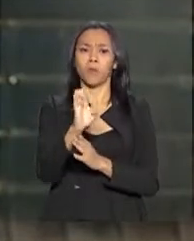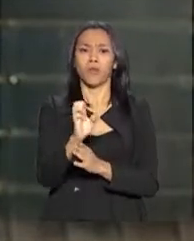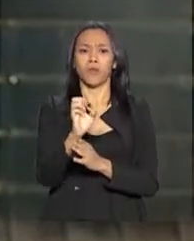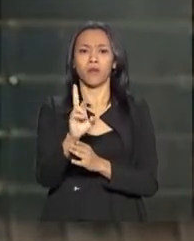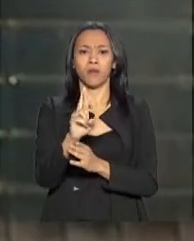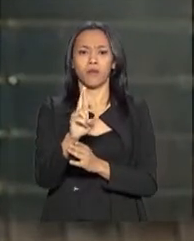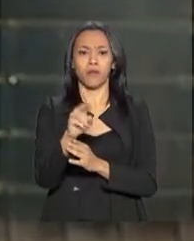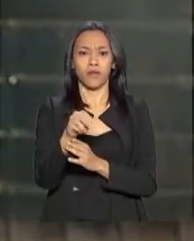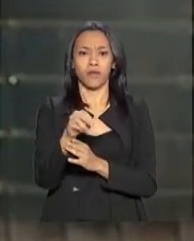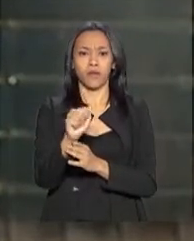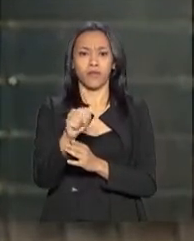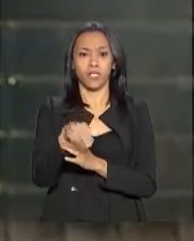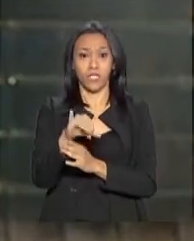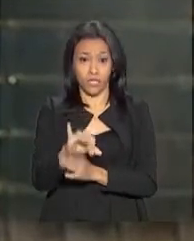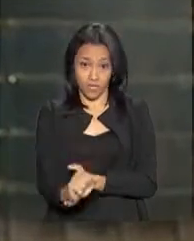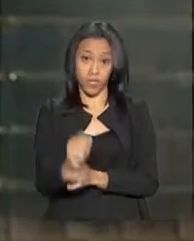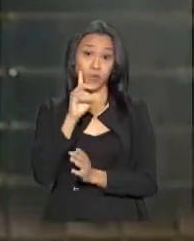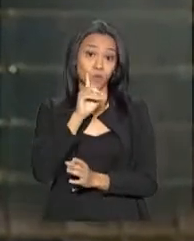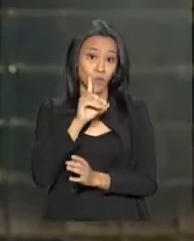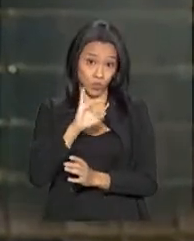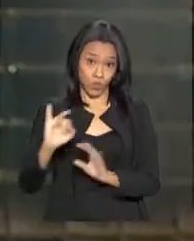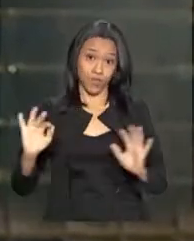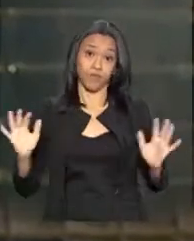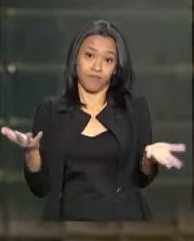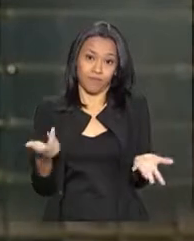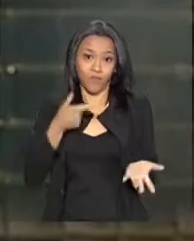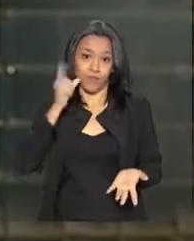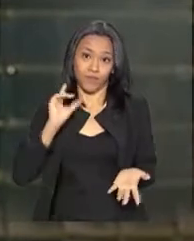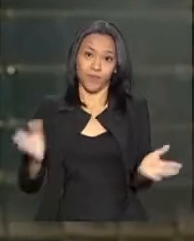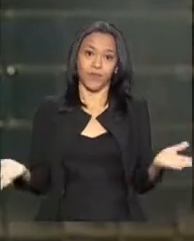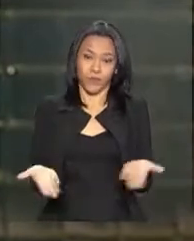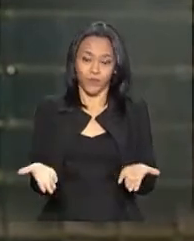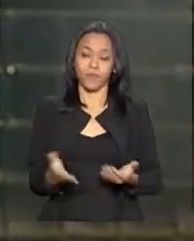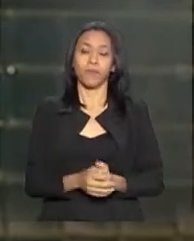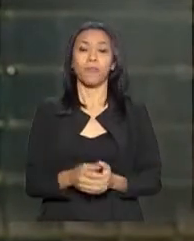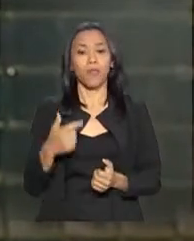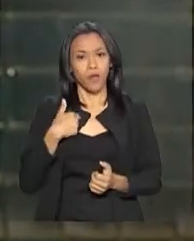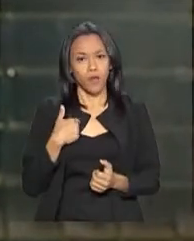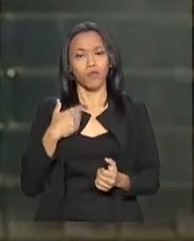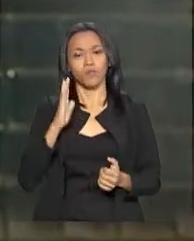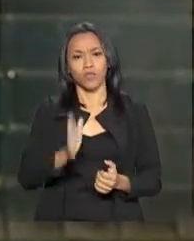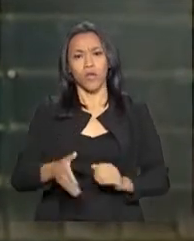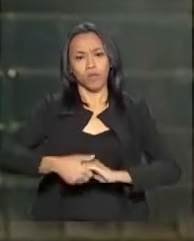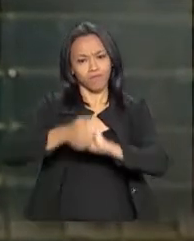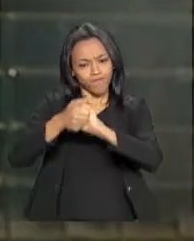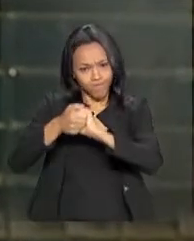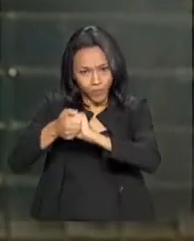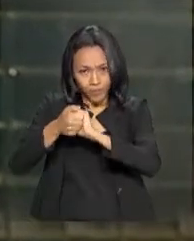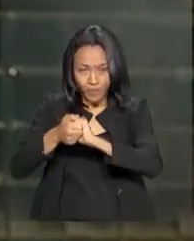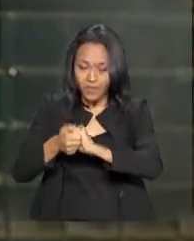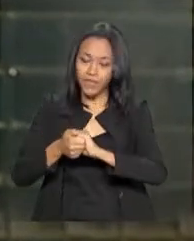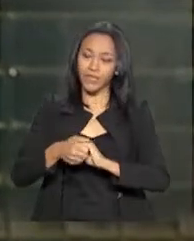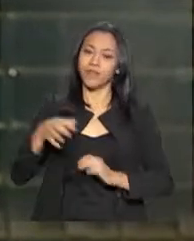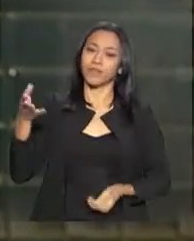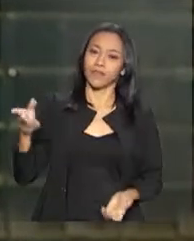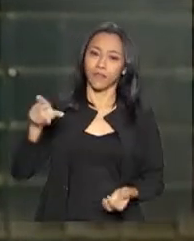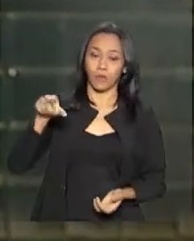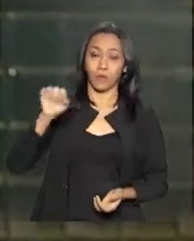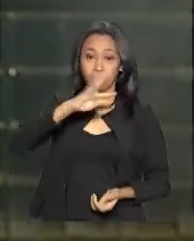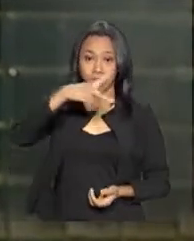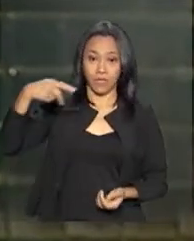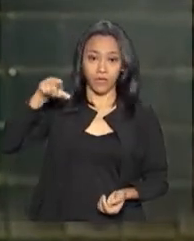no dia de hoje eu acabei de completar o presidente eleito jair